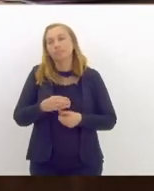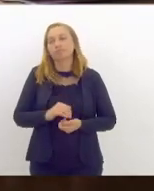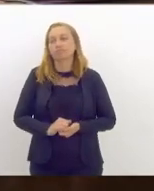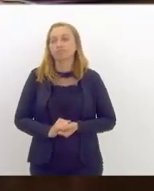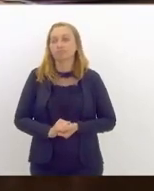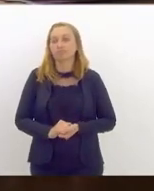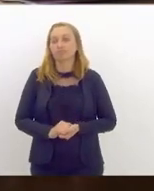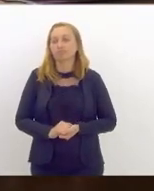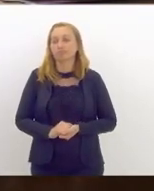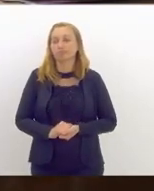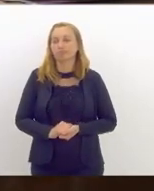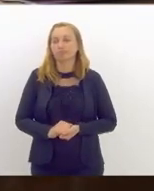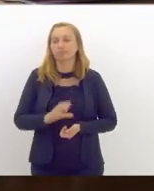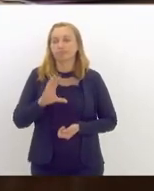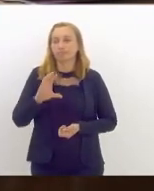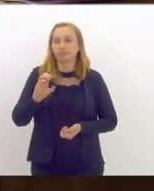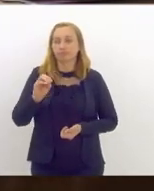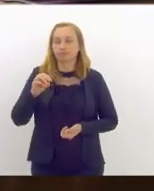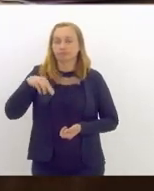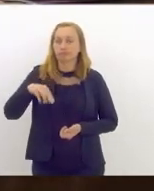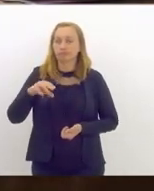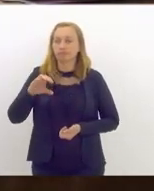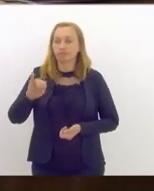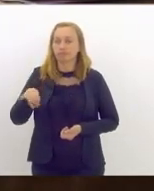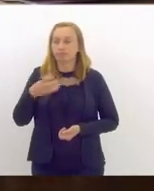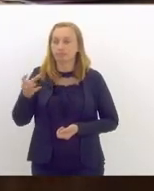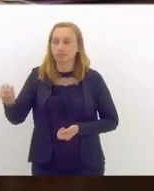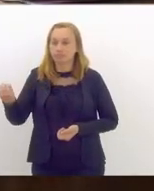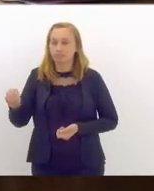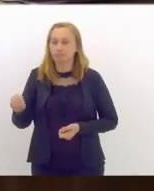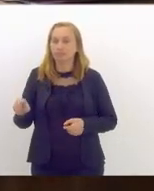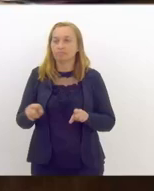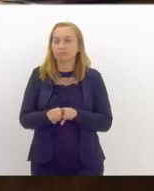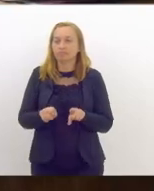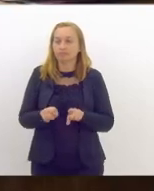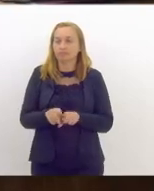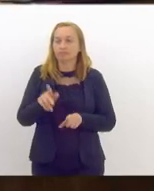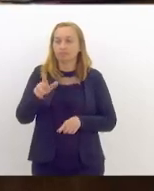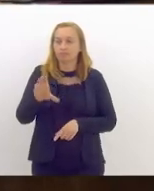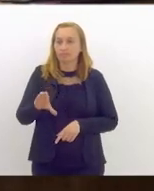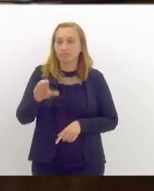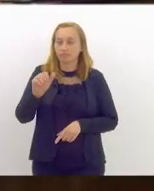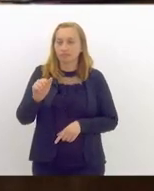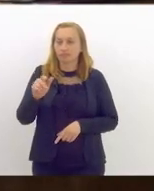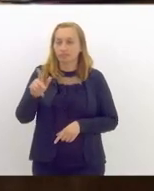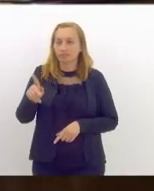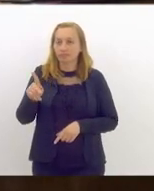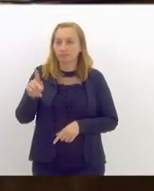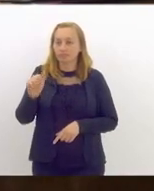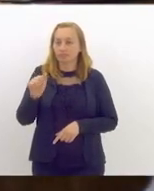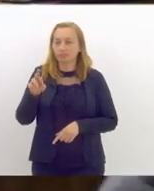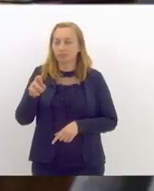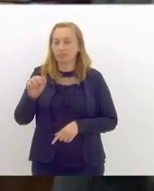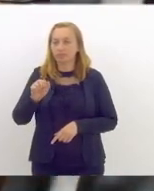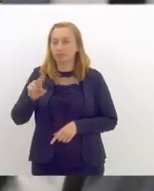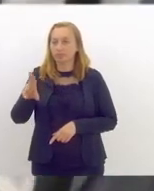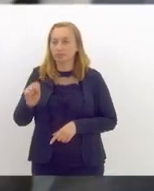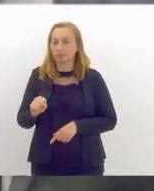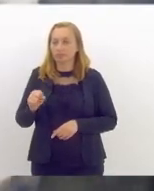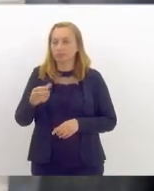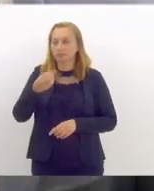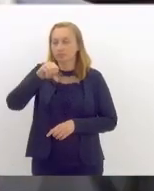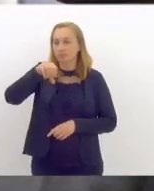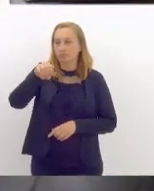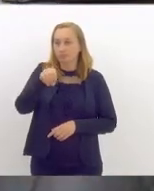de Conceição de Macabu e Carapebus terão 90 dias para prestar